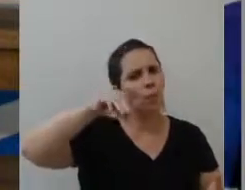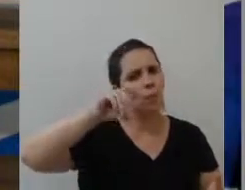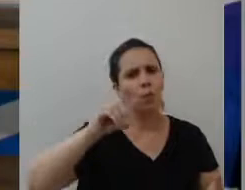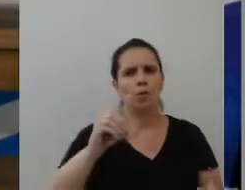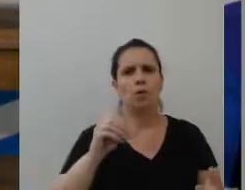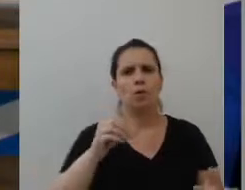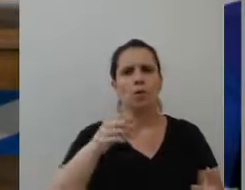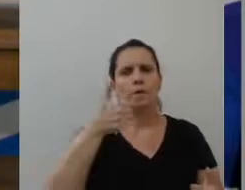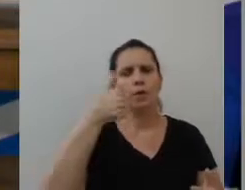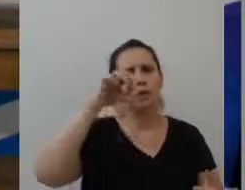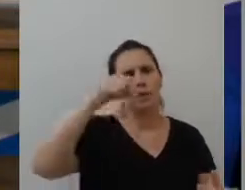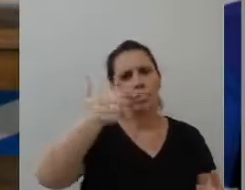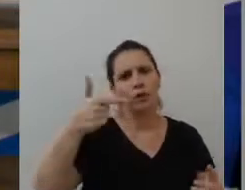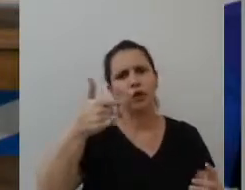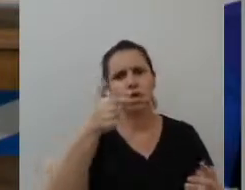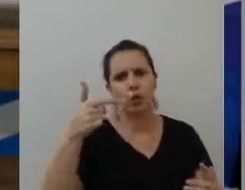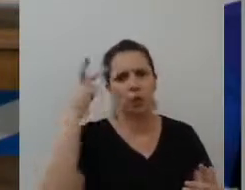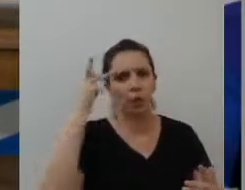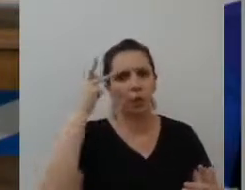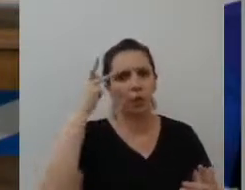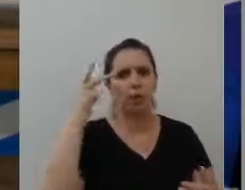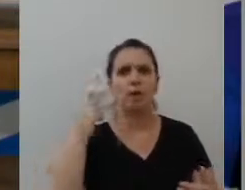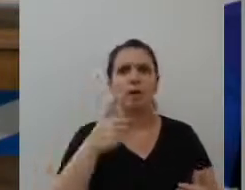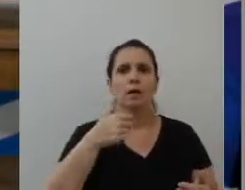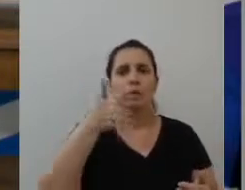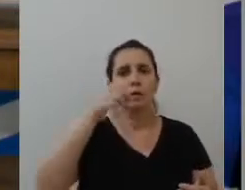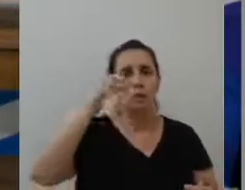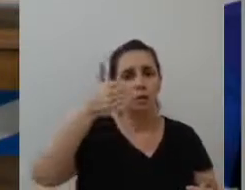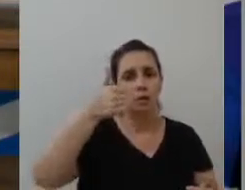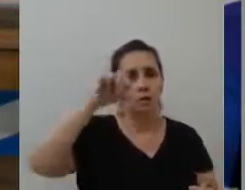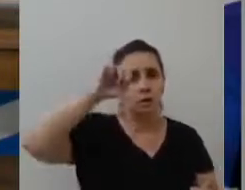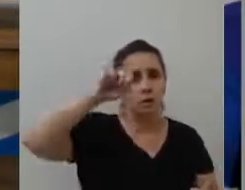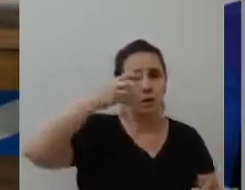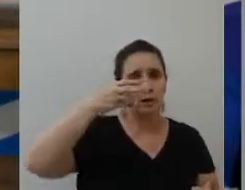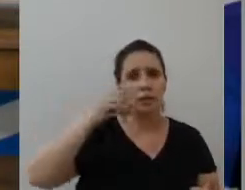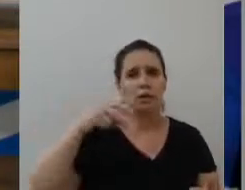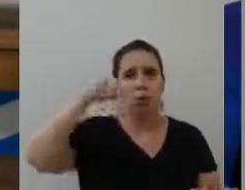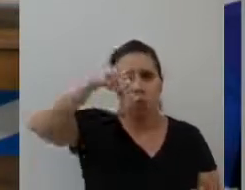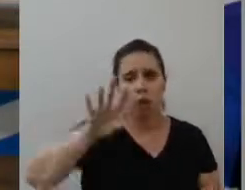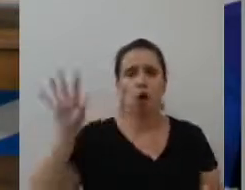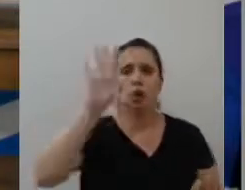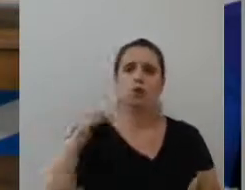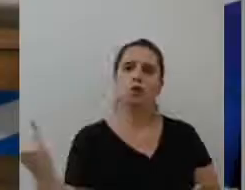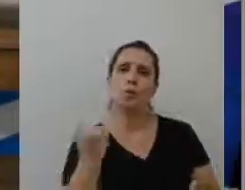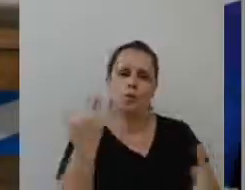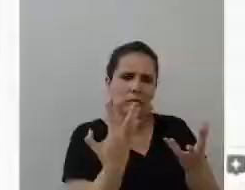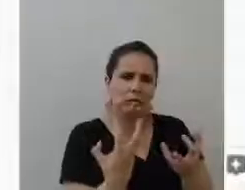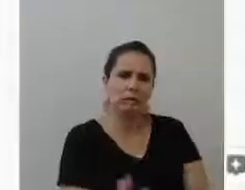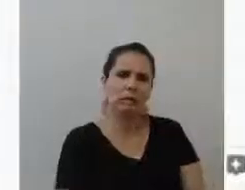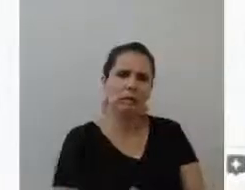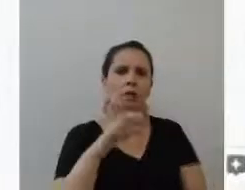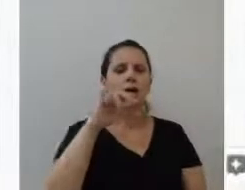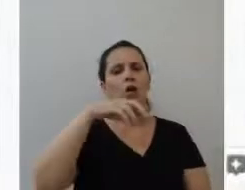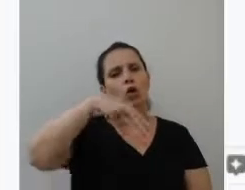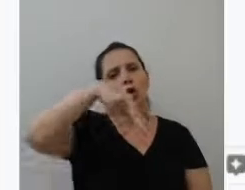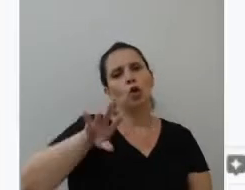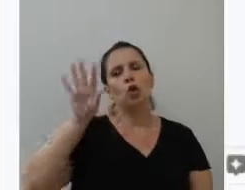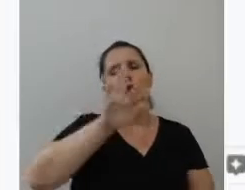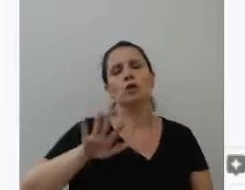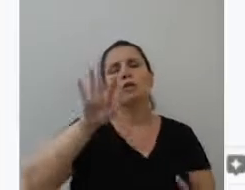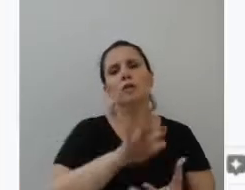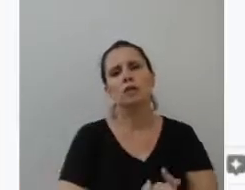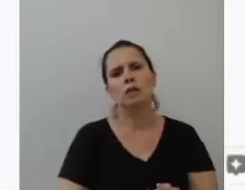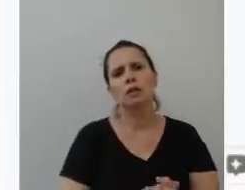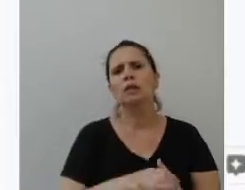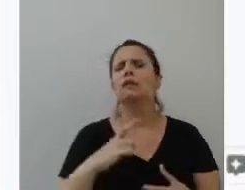modernismo tematizou o Nordeste, a seca do Nordeste. Tá? Então, todo mundo ali